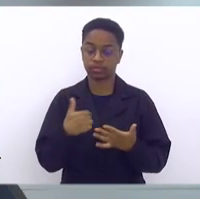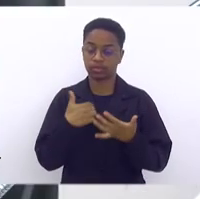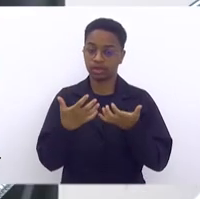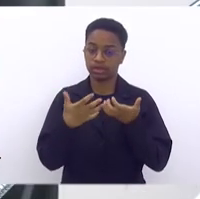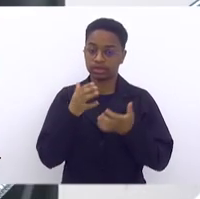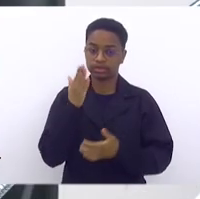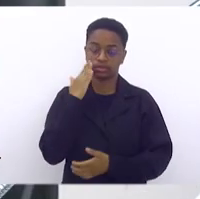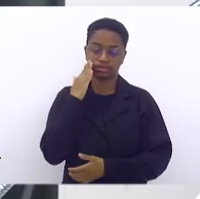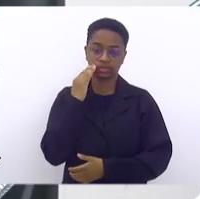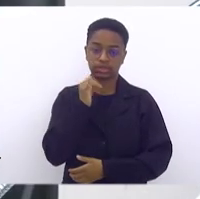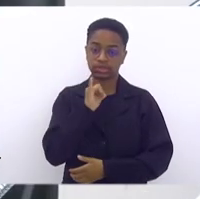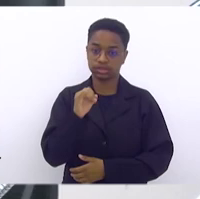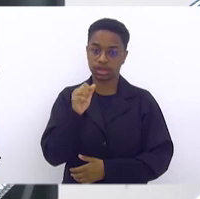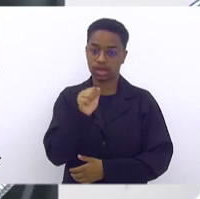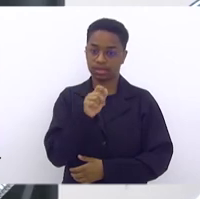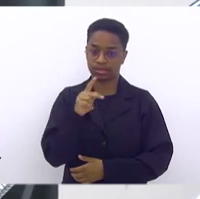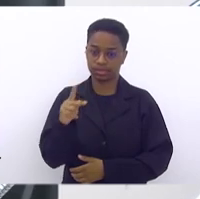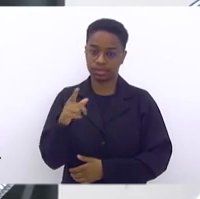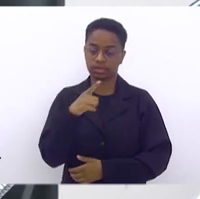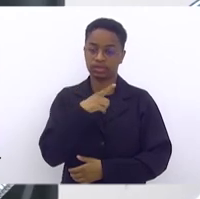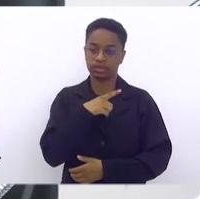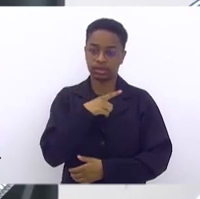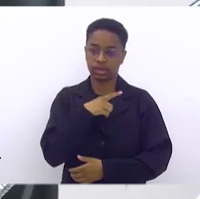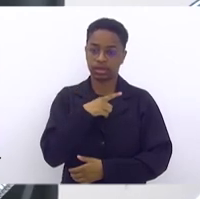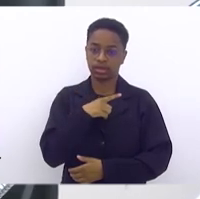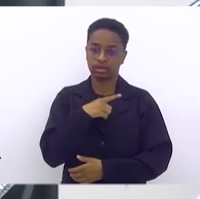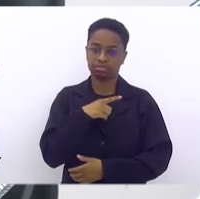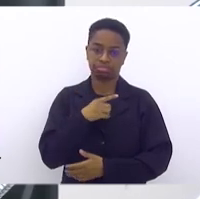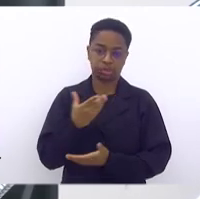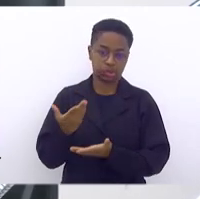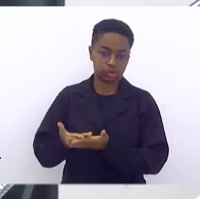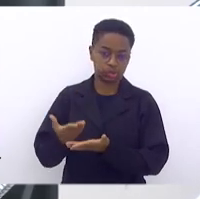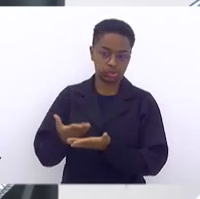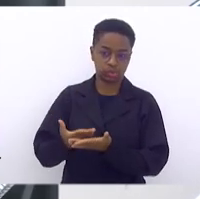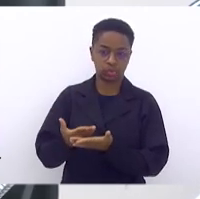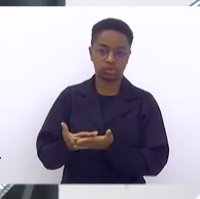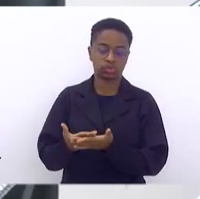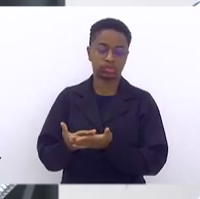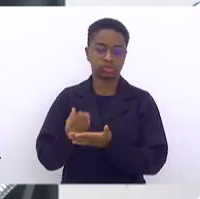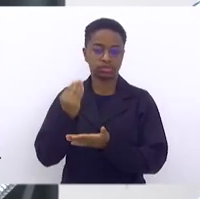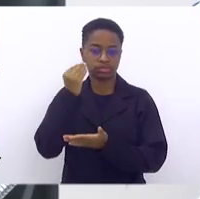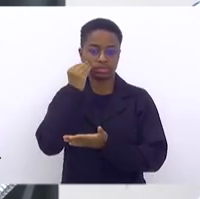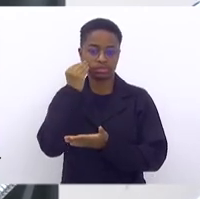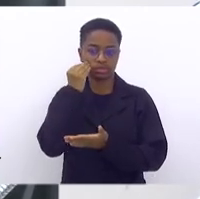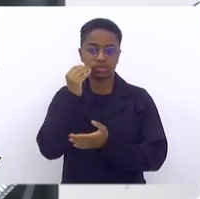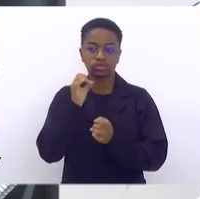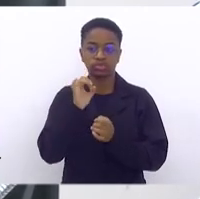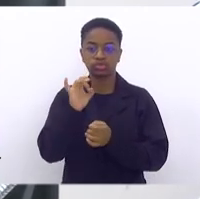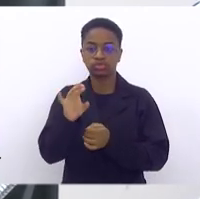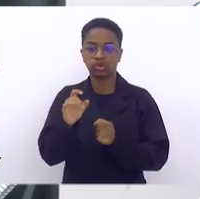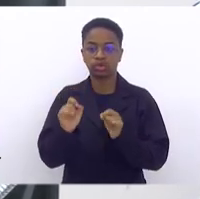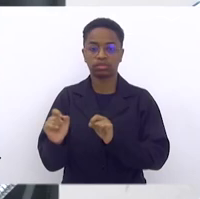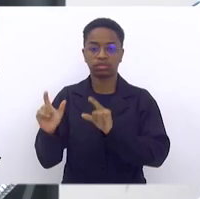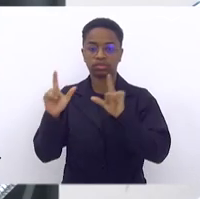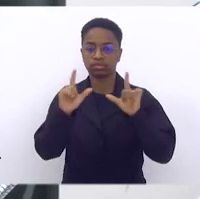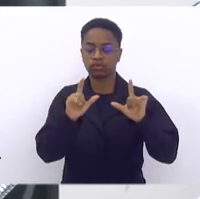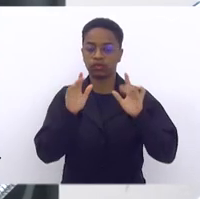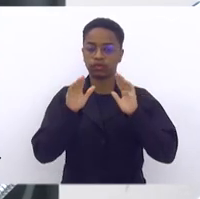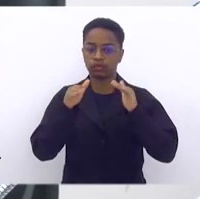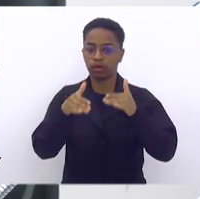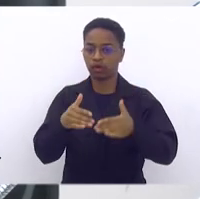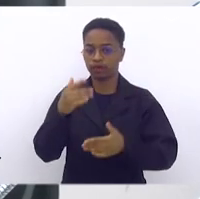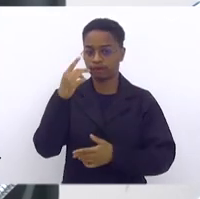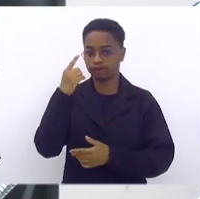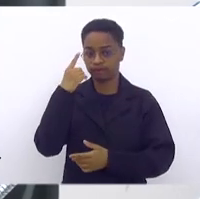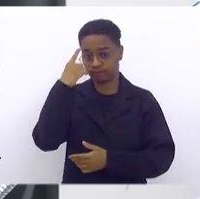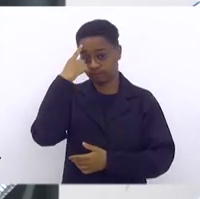no aplicativo tem já algum estudo para que abra apenas uma aba para violência cibernética.